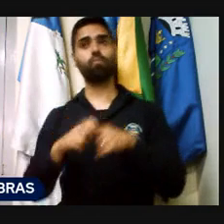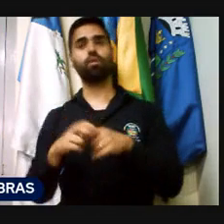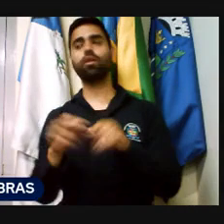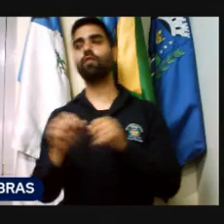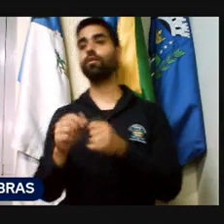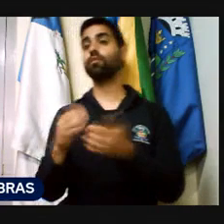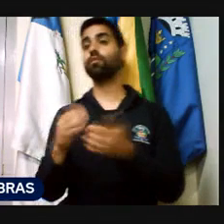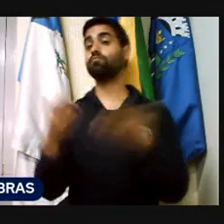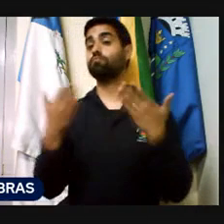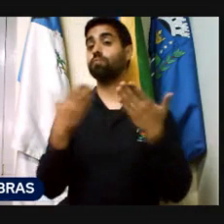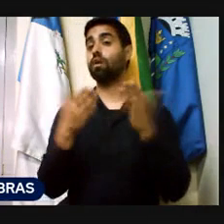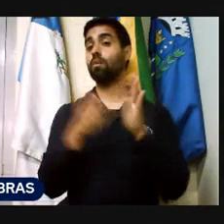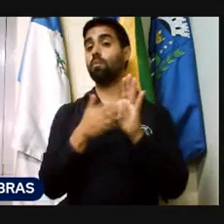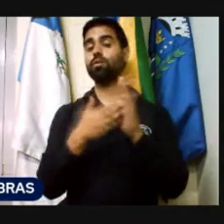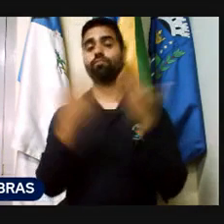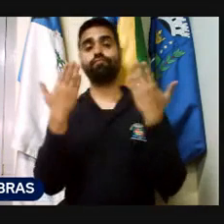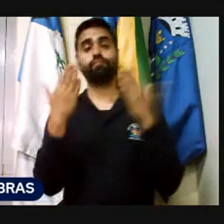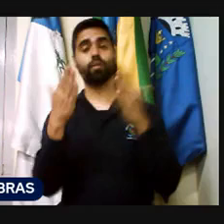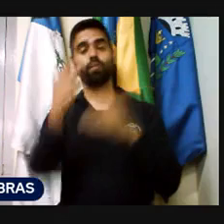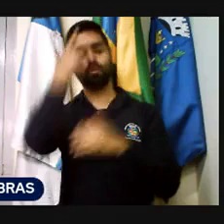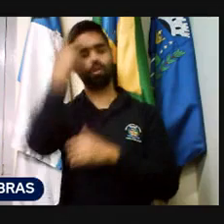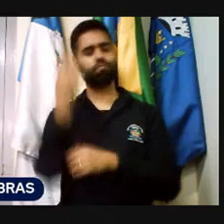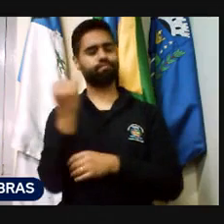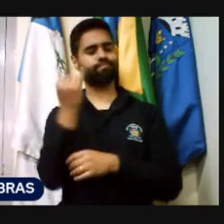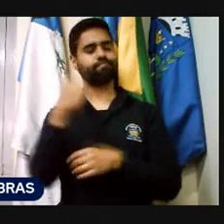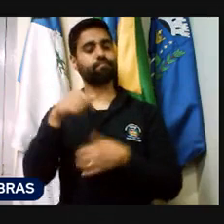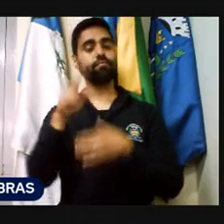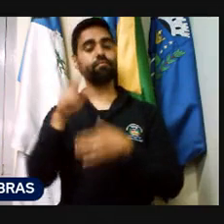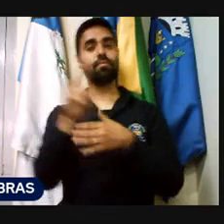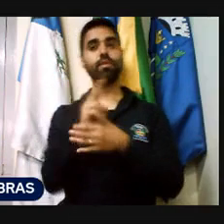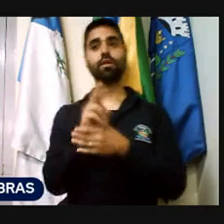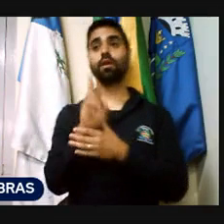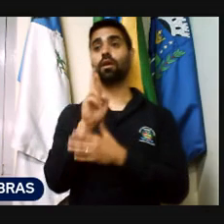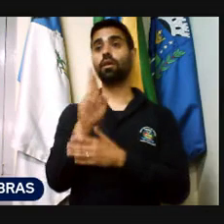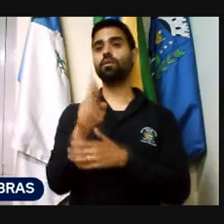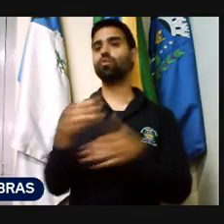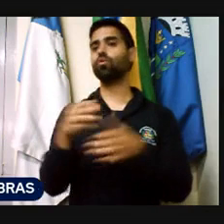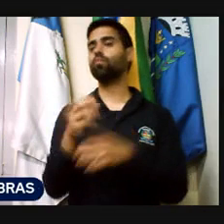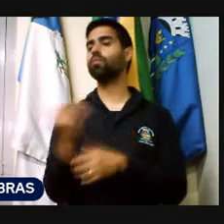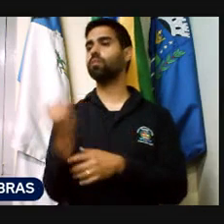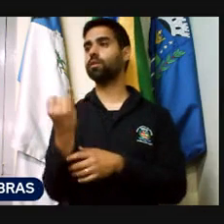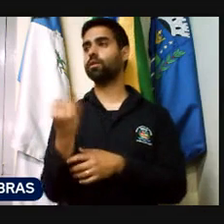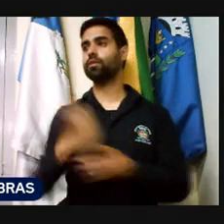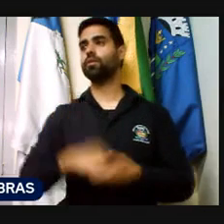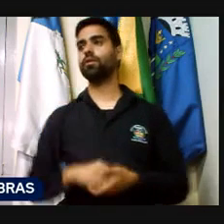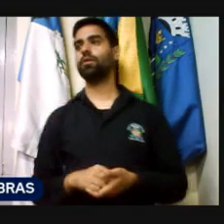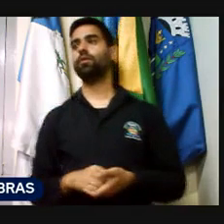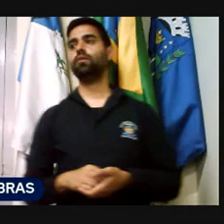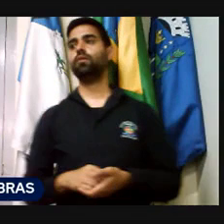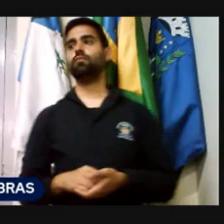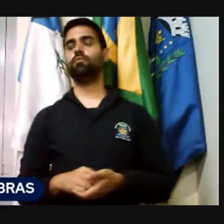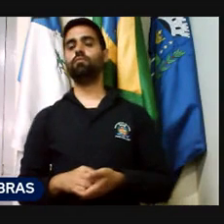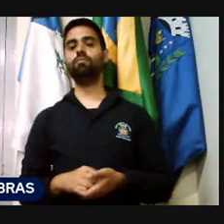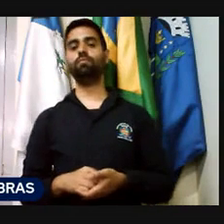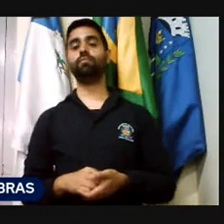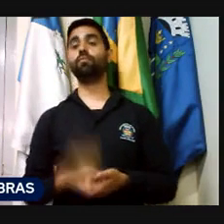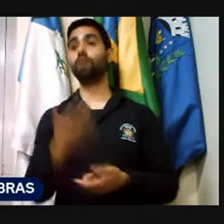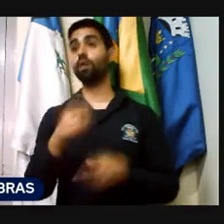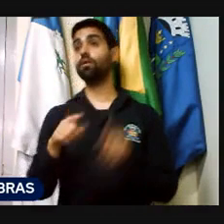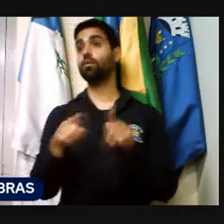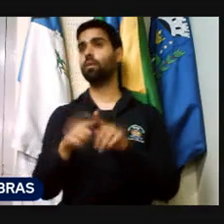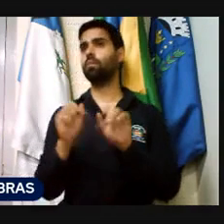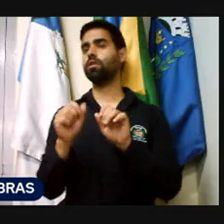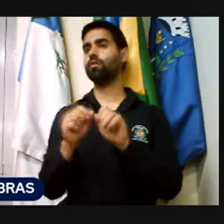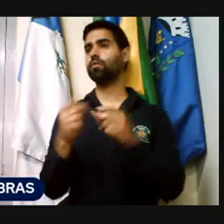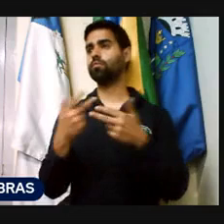presente moção de aplausos em homenagem ao nosso talento valenciano, que representa uma classe essencial. Após referimento da presente moção, requer sejam tomadas